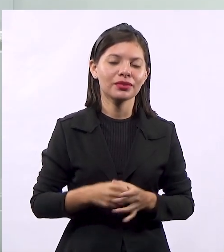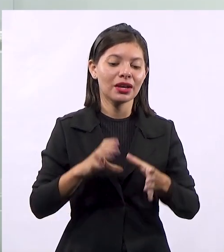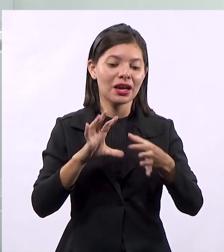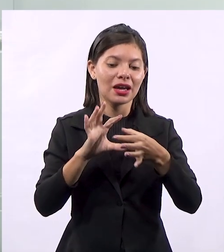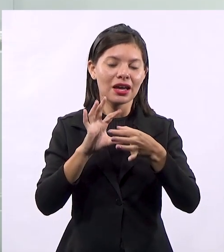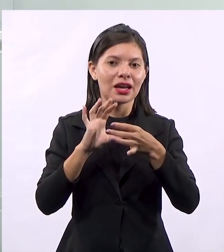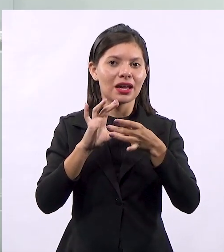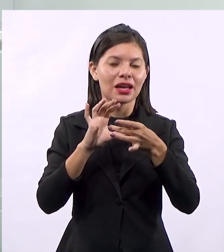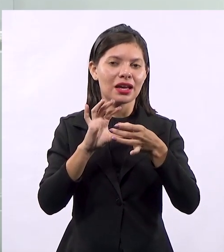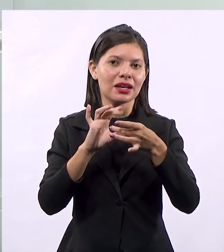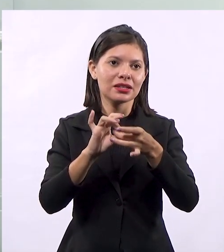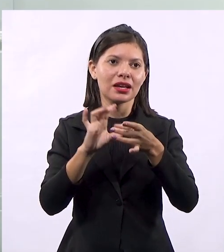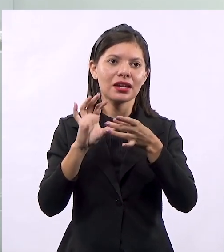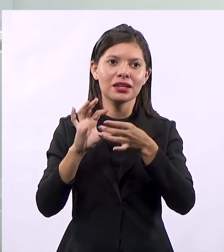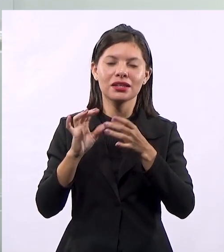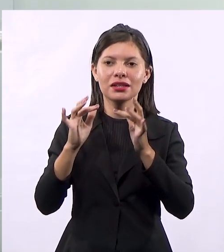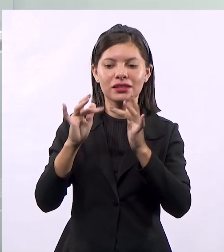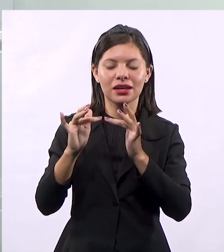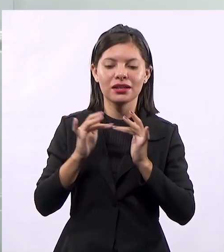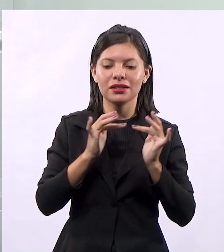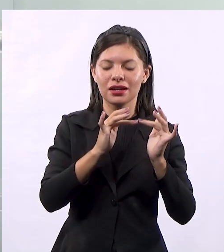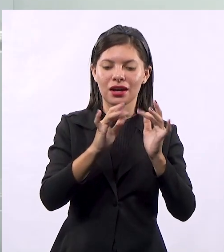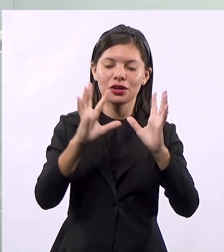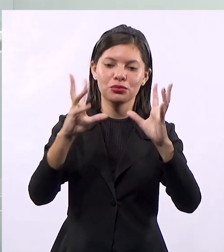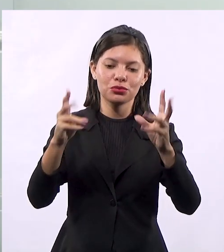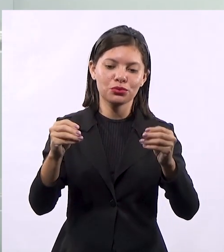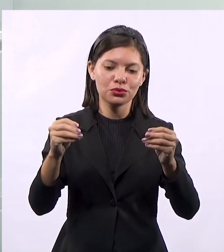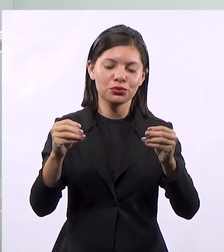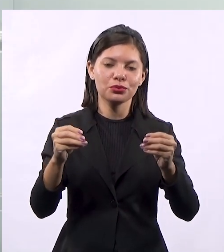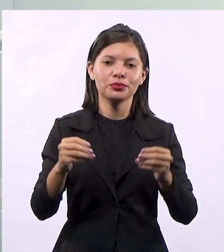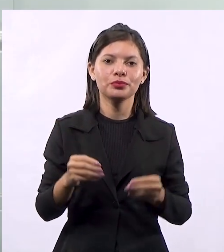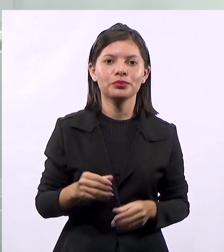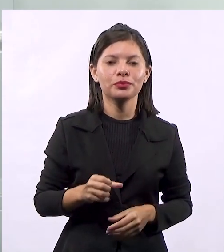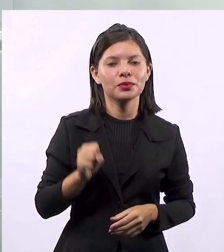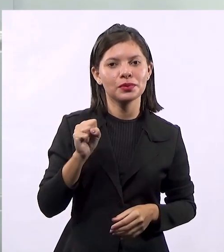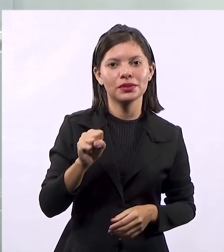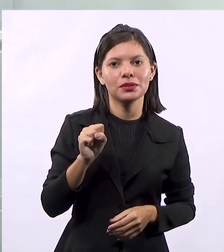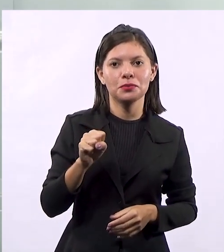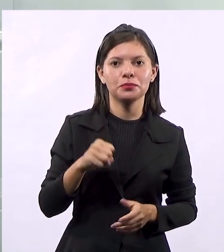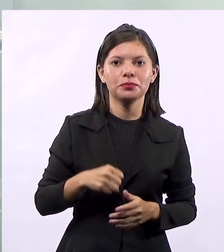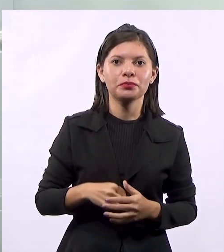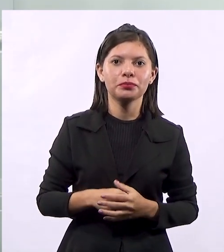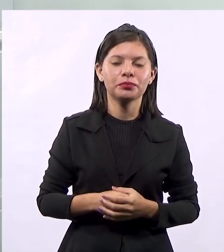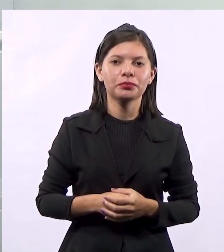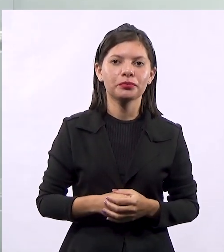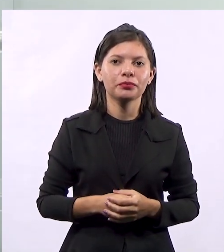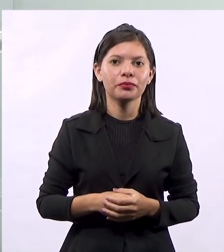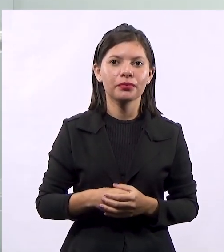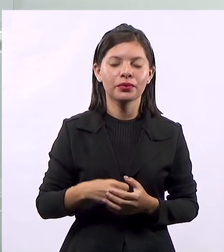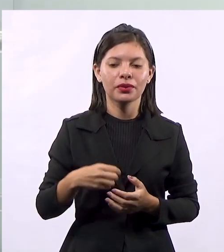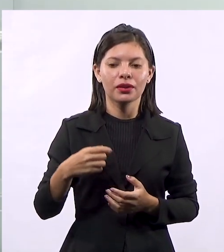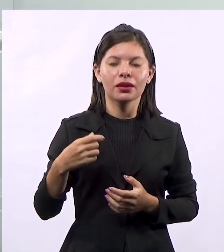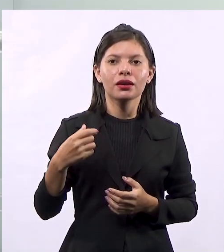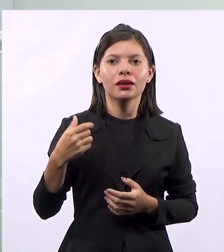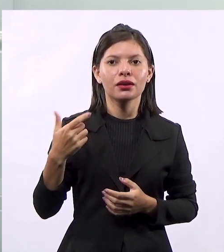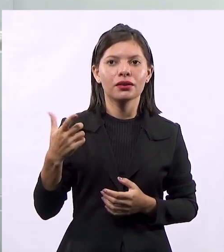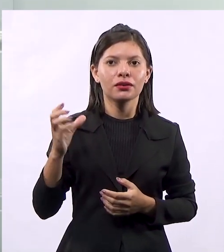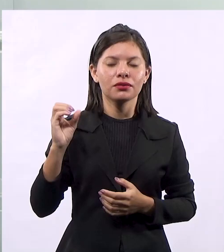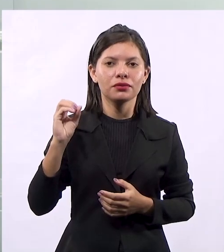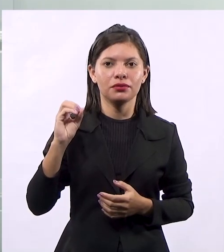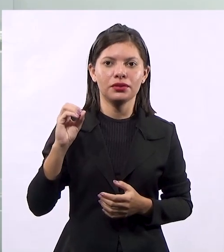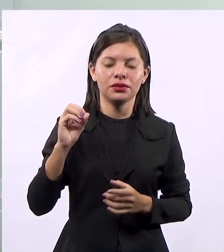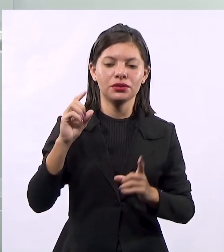consegue resumir tudo e interligar? Acho que sim. Então, vamos estudar também com mais detalhes o Plano Nacional de Educação